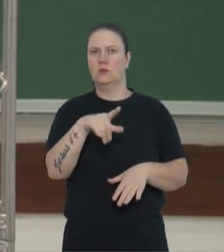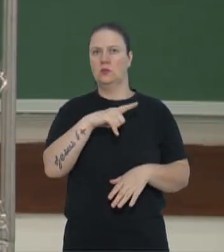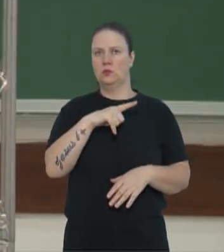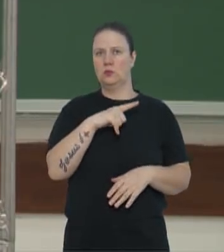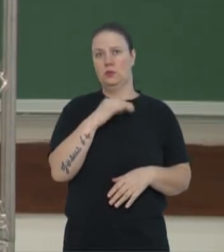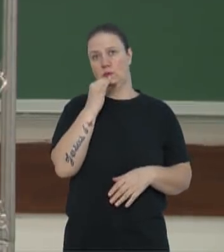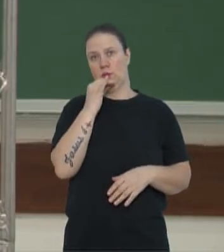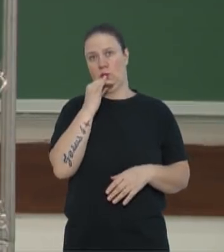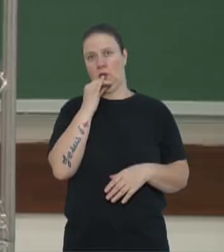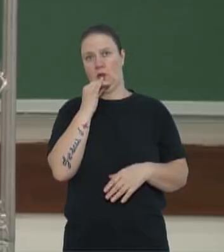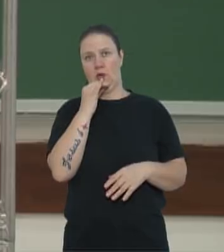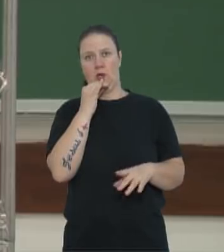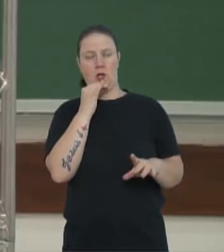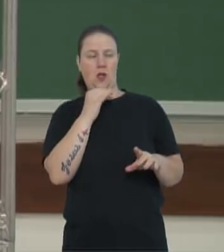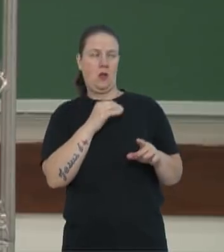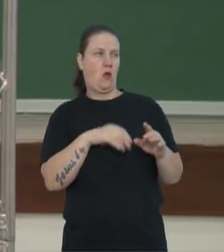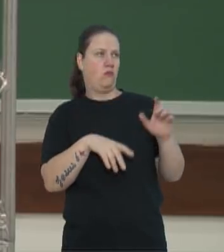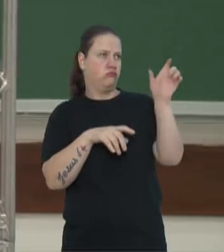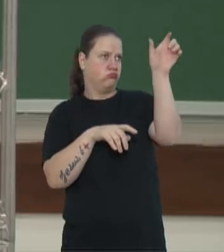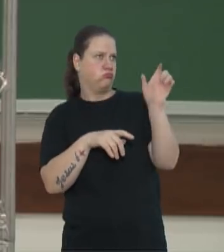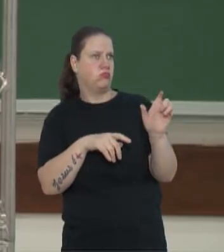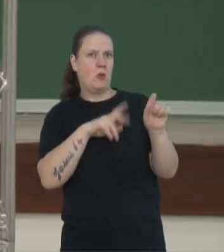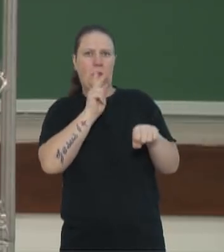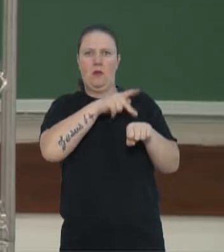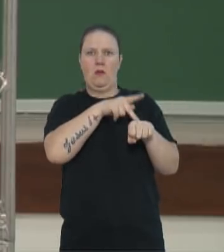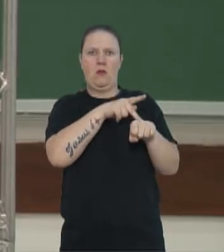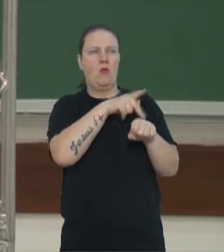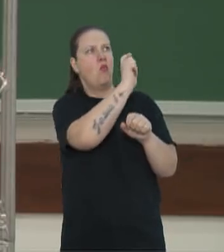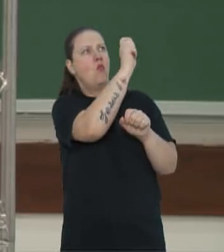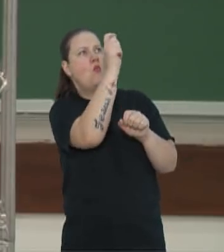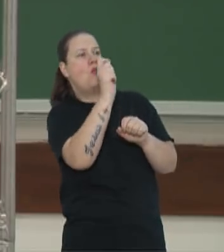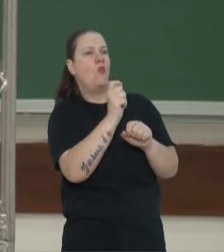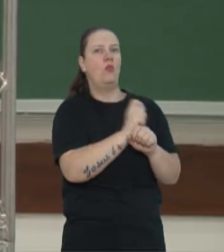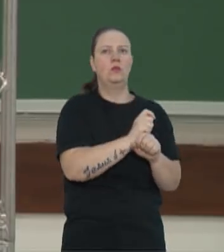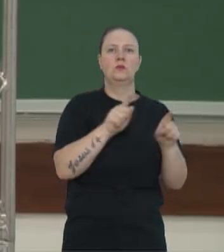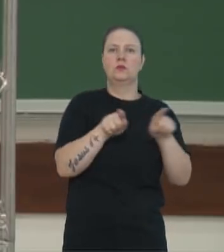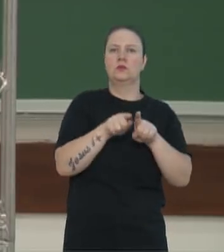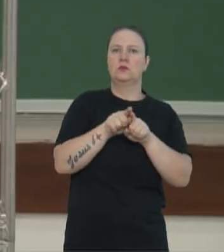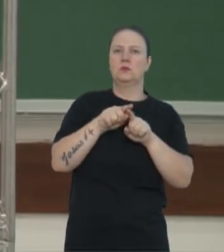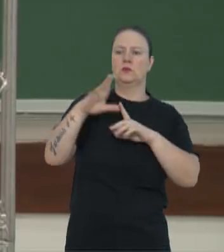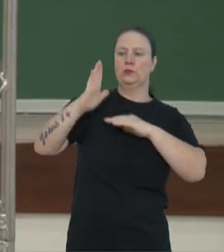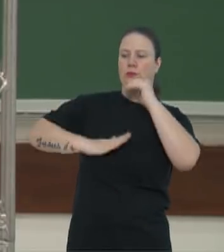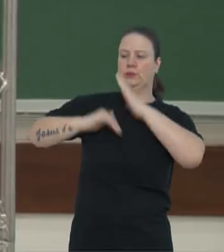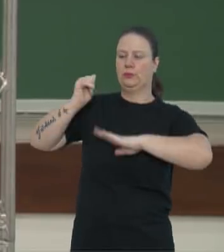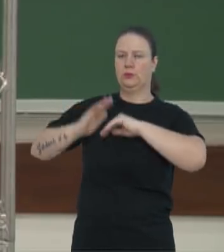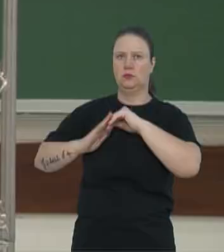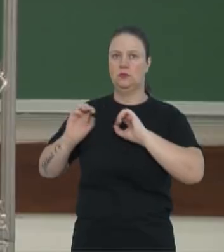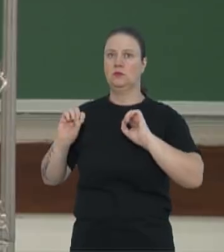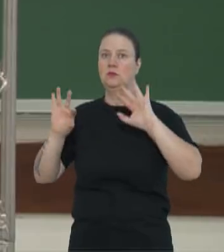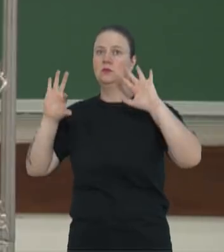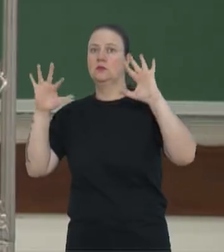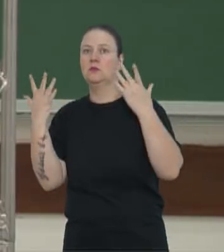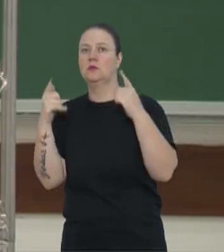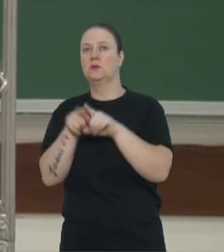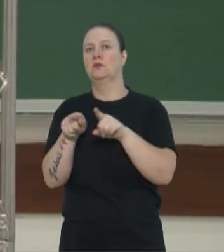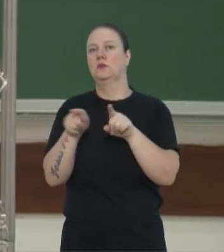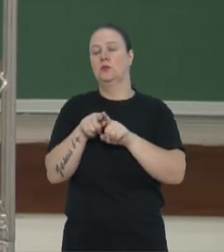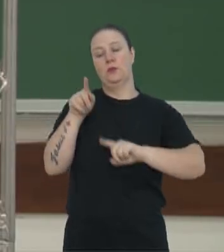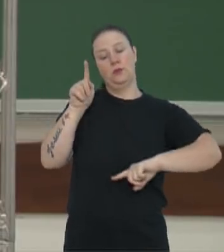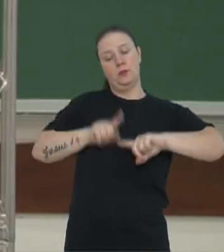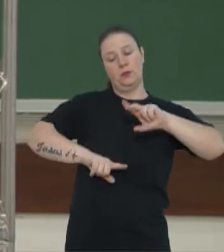sobre monumento, sobre o artesanato, principalmente em ambientes festivos, e como objetos tridimensionais